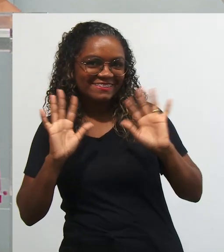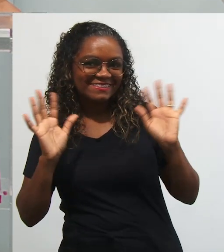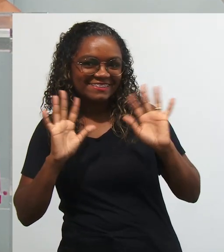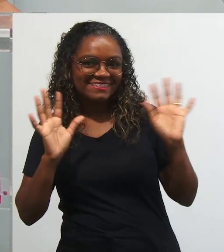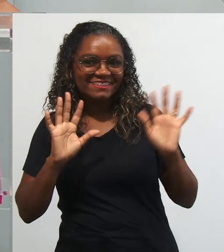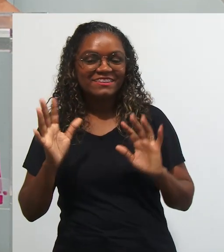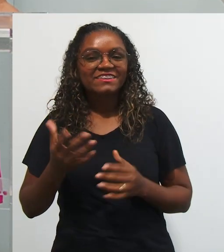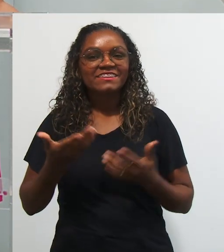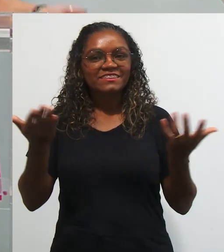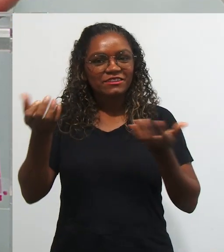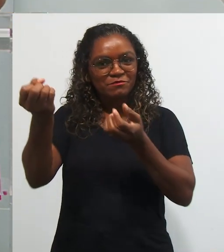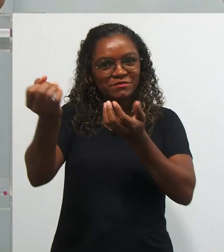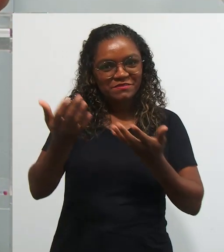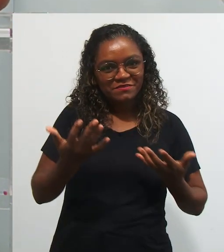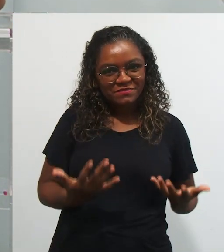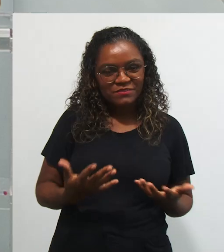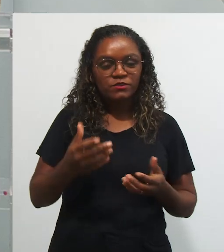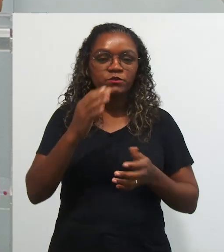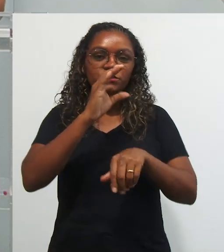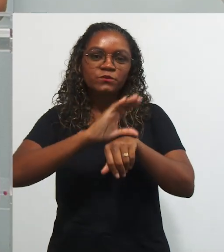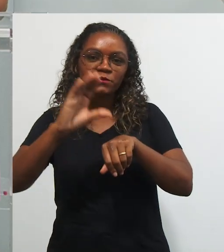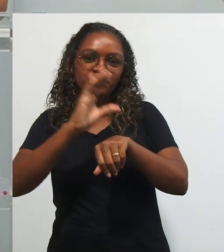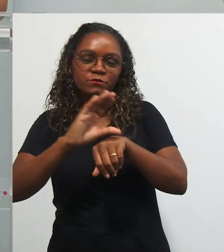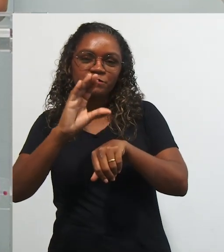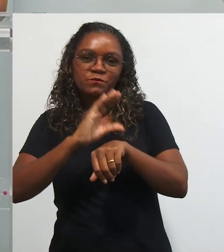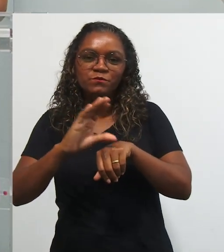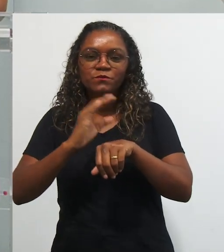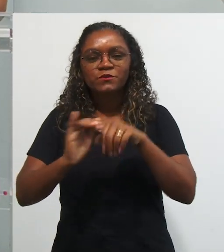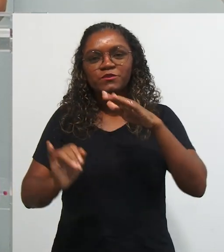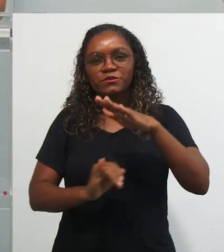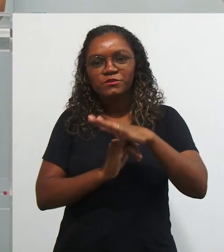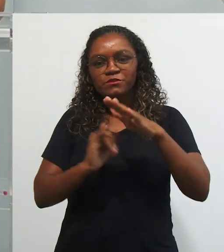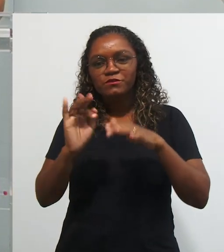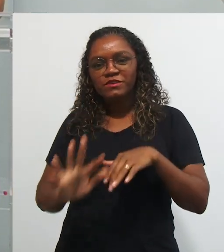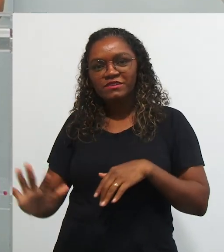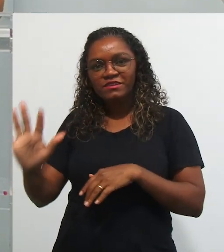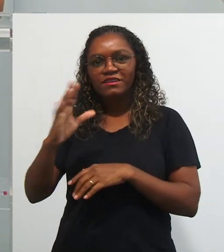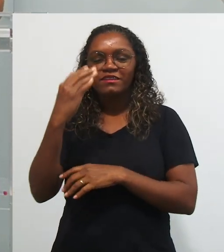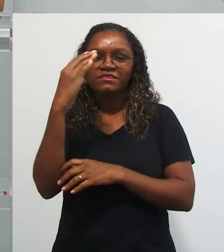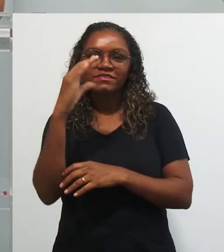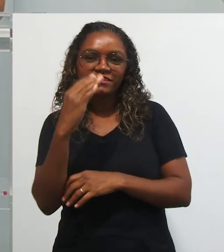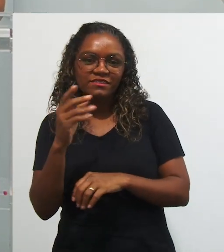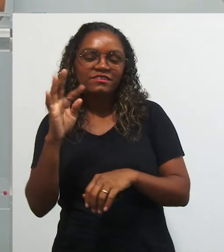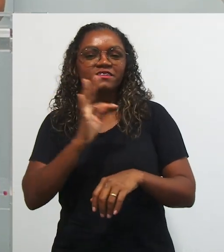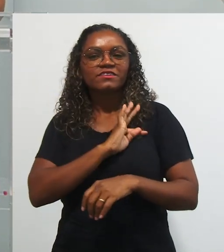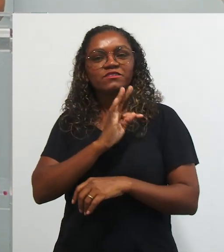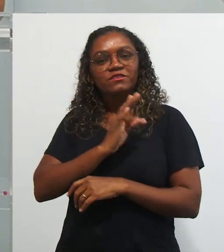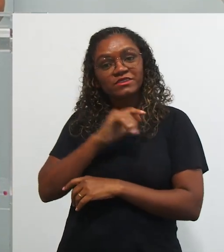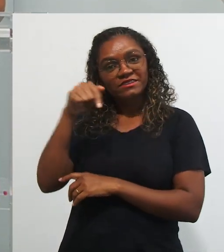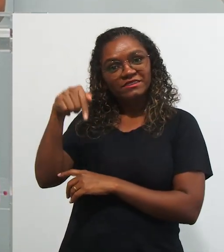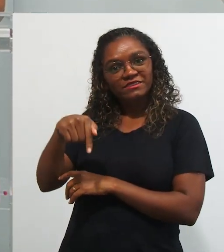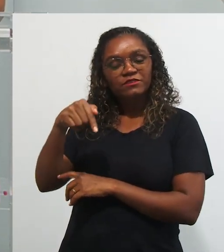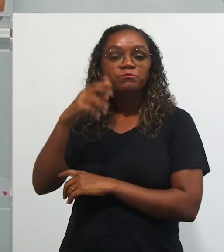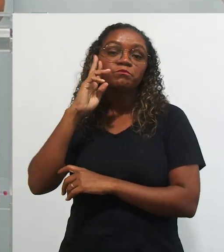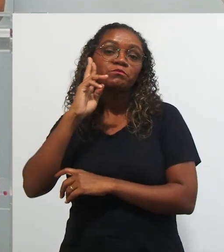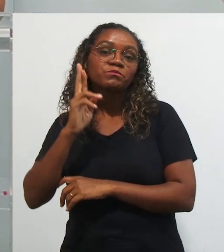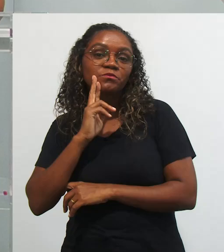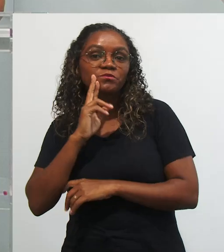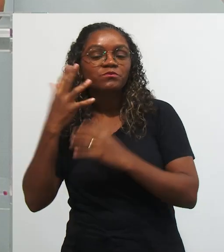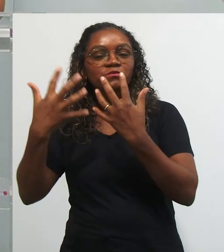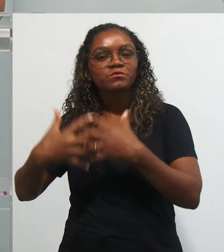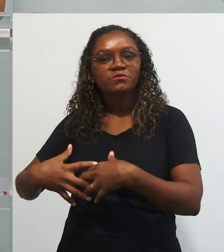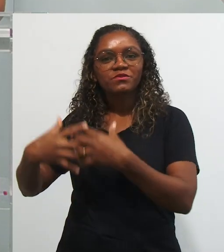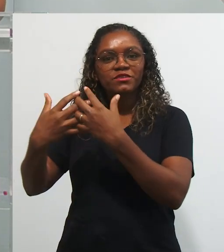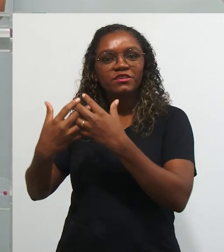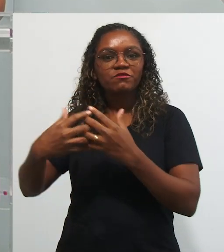Saudações, pessoas! Sejam bem-vindos aos cursos do Instituto Federal de Educação, Ciência e Tecnologia de Rondônia, o IFRO.